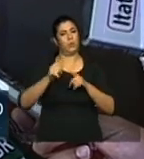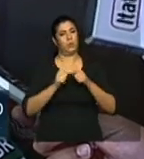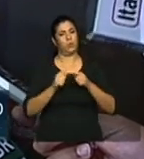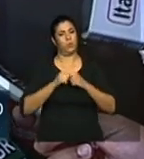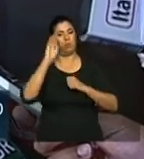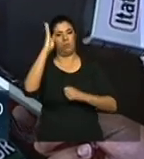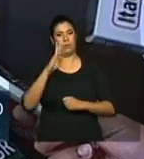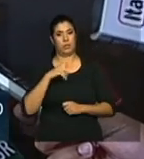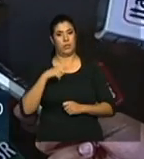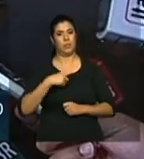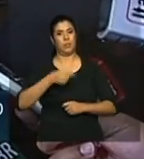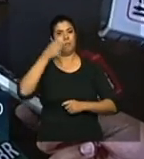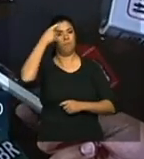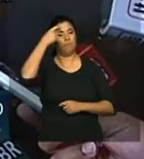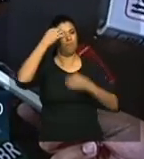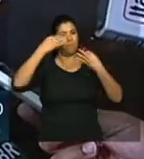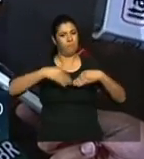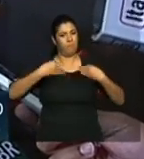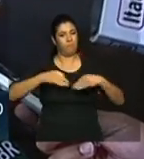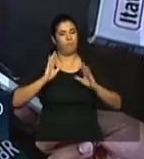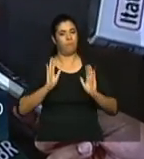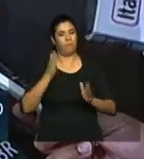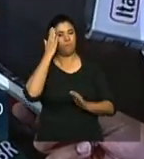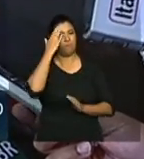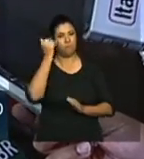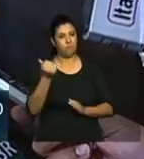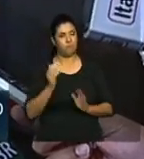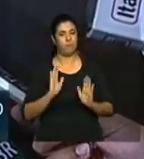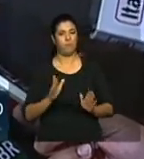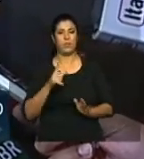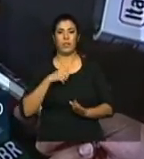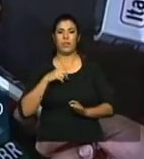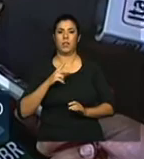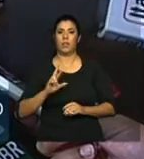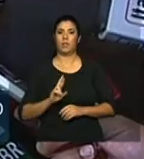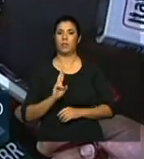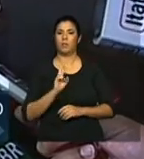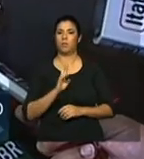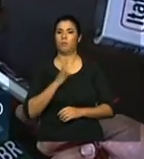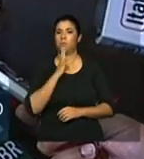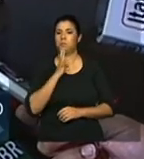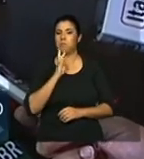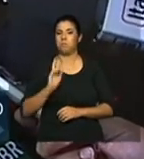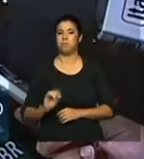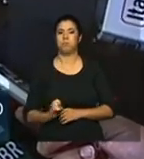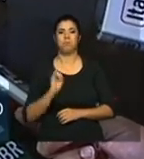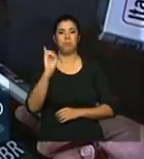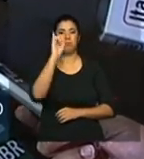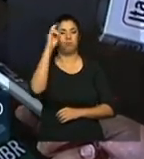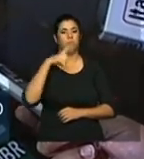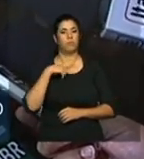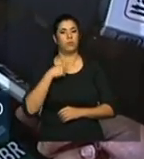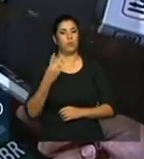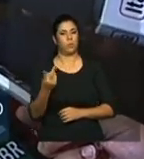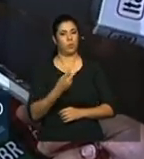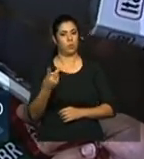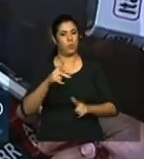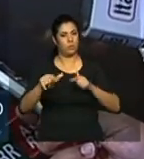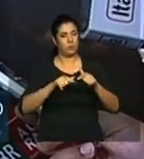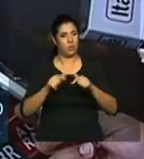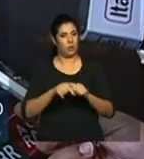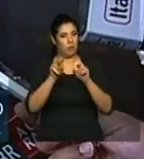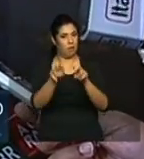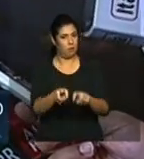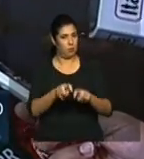plena consciência disso, né? Então, há um reconhecimento nosso. Nós queremos trabalhar em parceria,